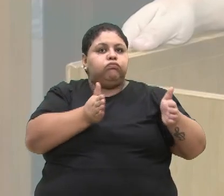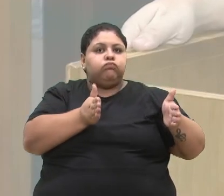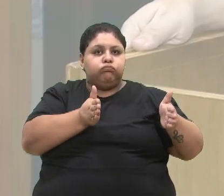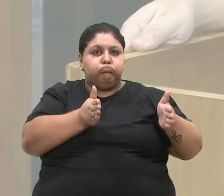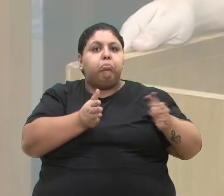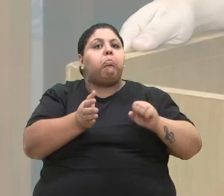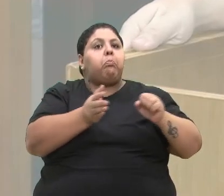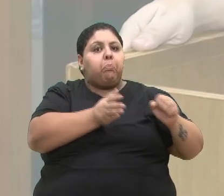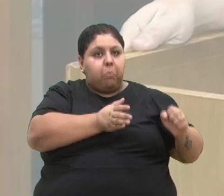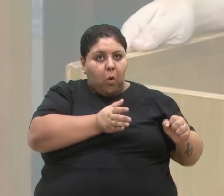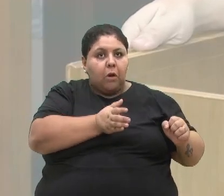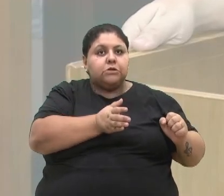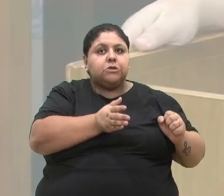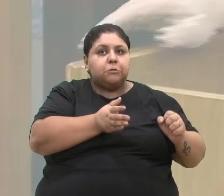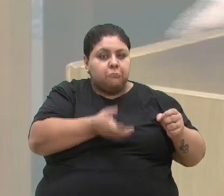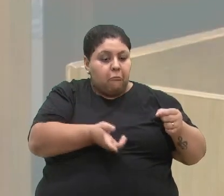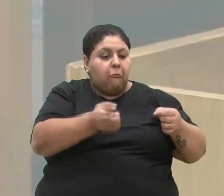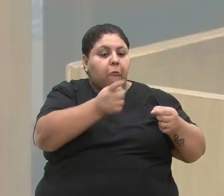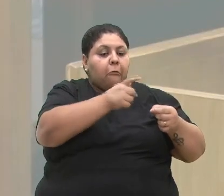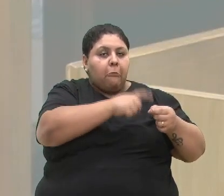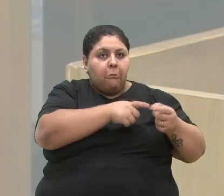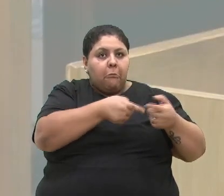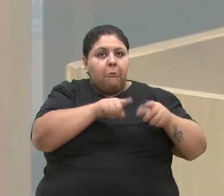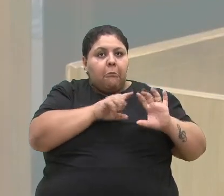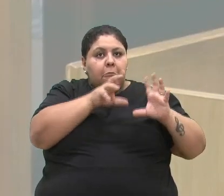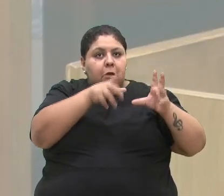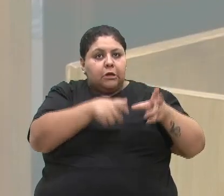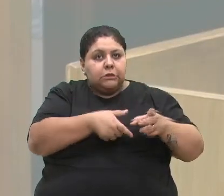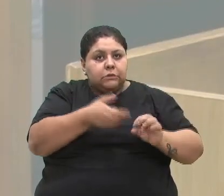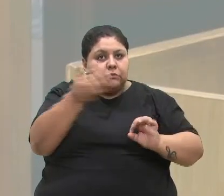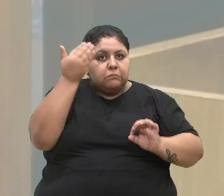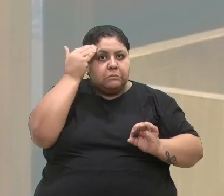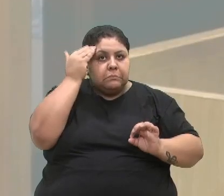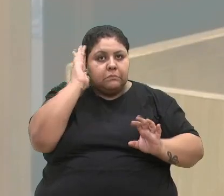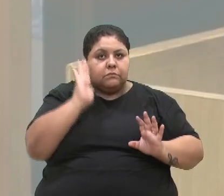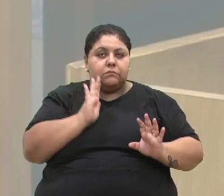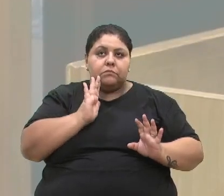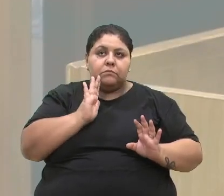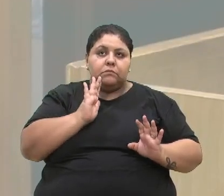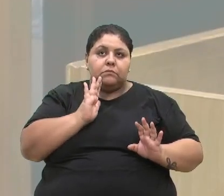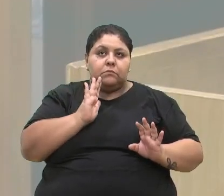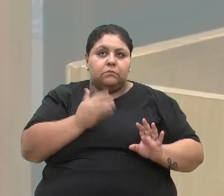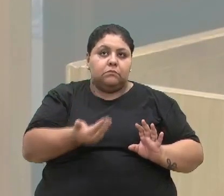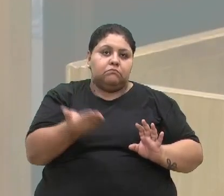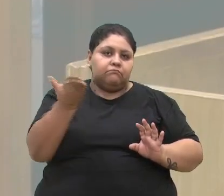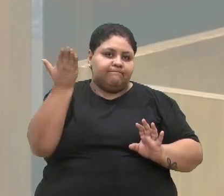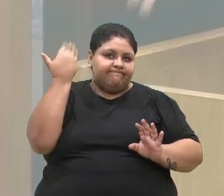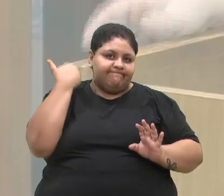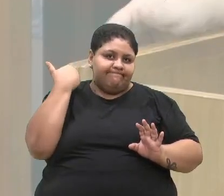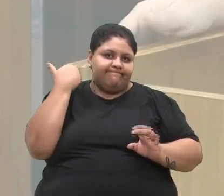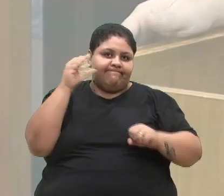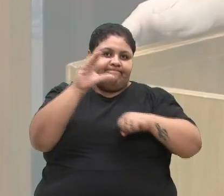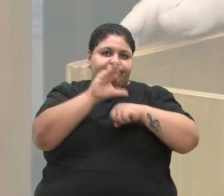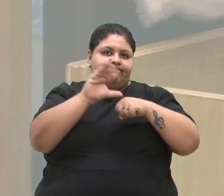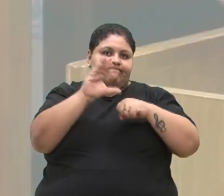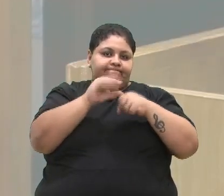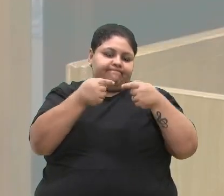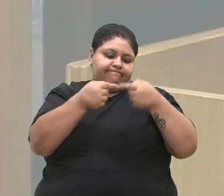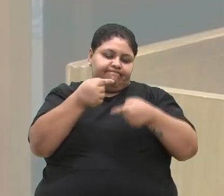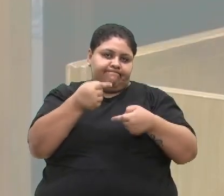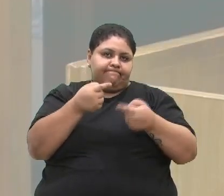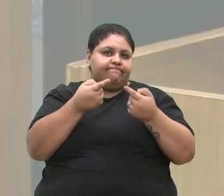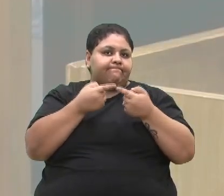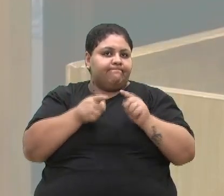o recuo, mas que em todos os entendimentos do passado deram pela inconstitucionalidade.